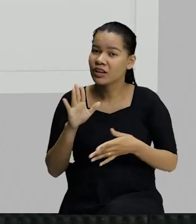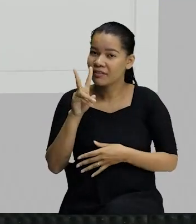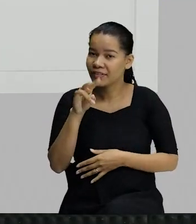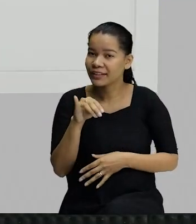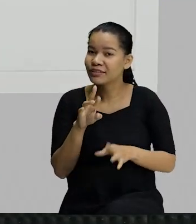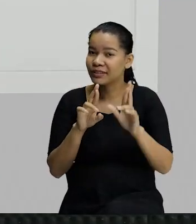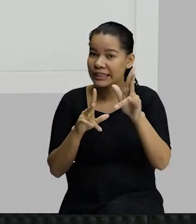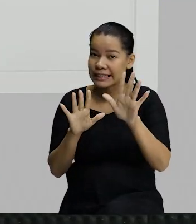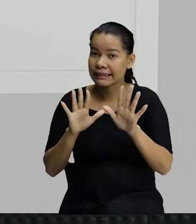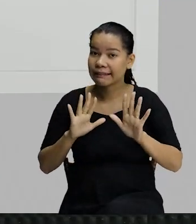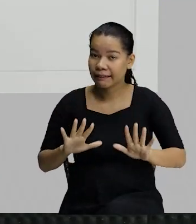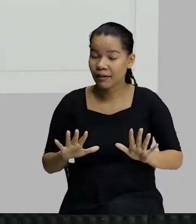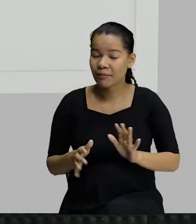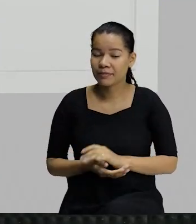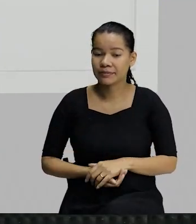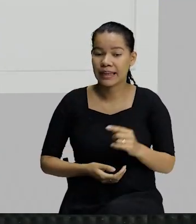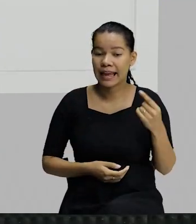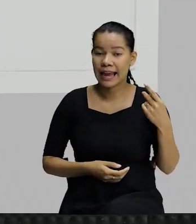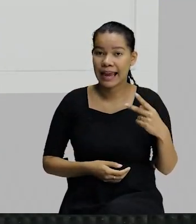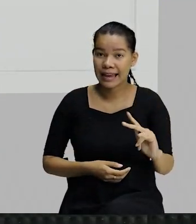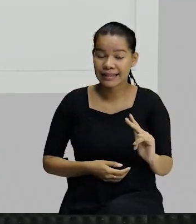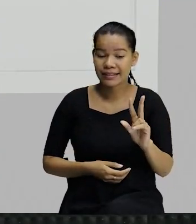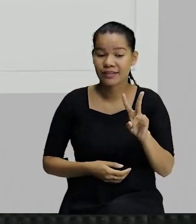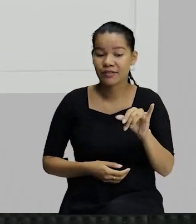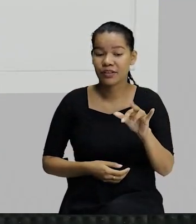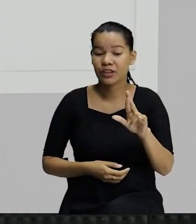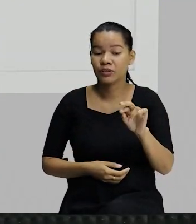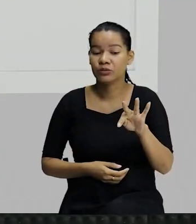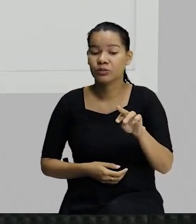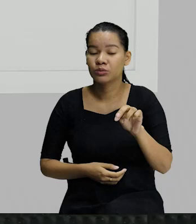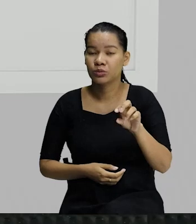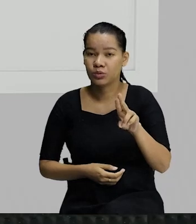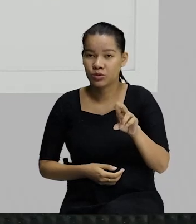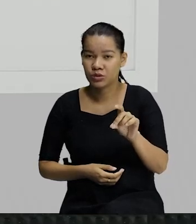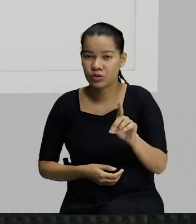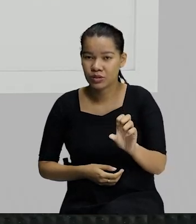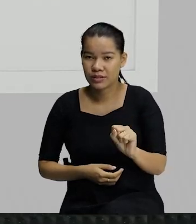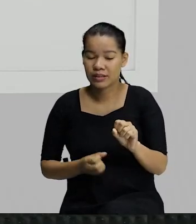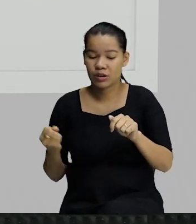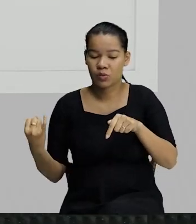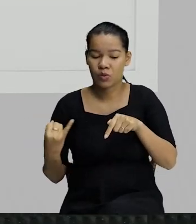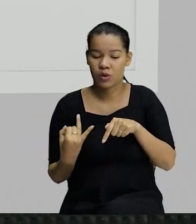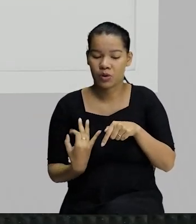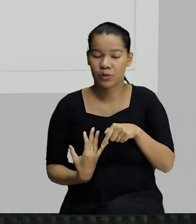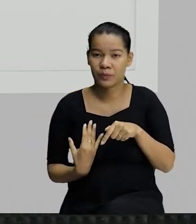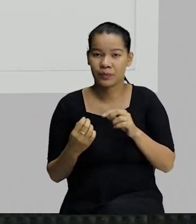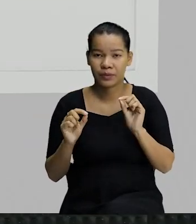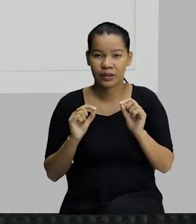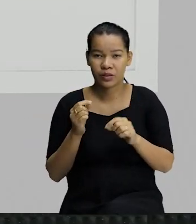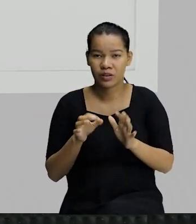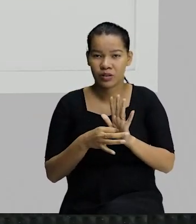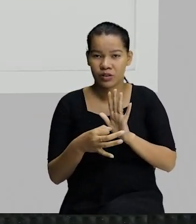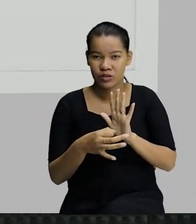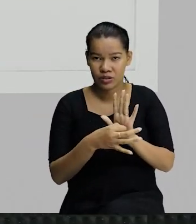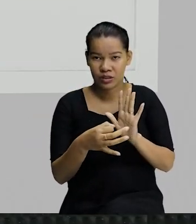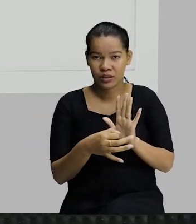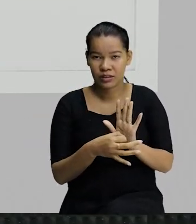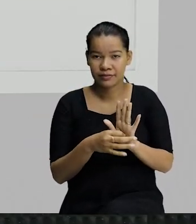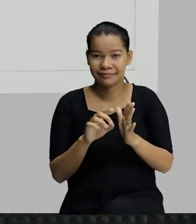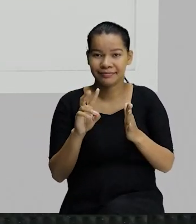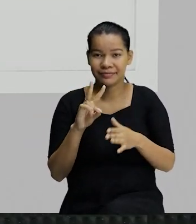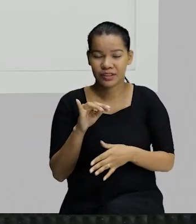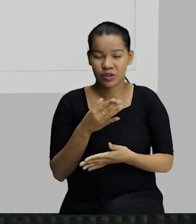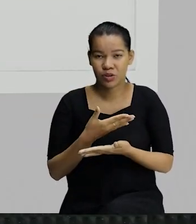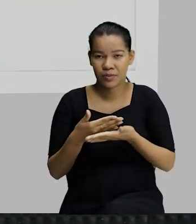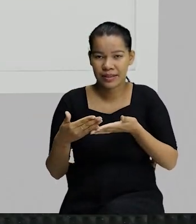em Aristóteles. Estas virtudes, agora é que começam, olha, presta atenção aqui. Olha, pega essa dica para ti, que agora vai começar a